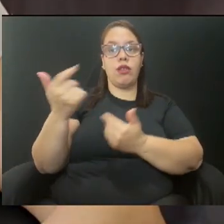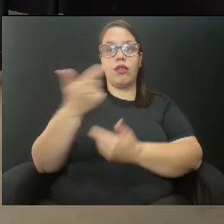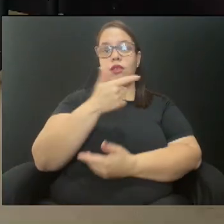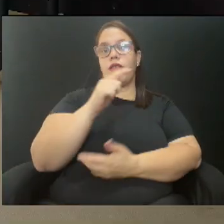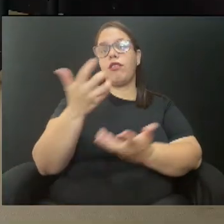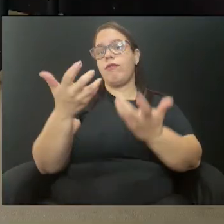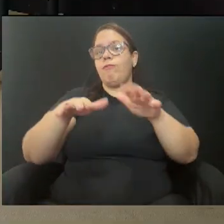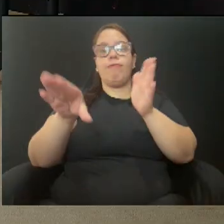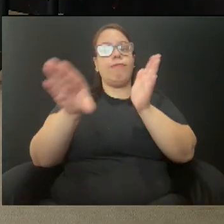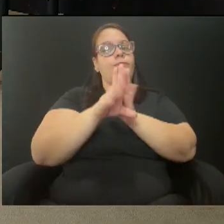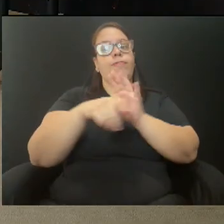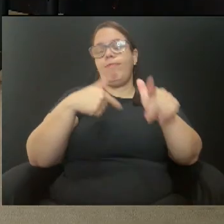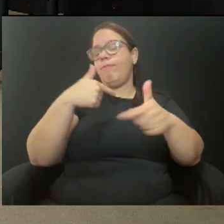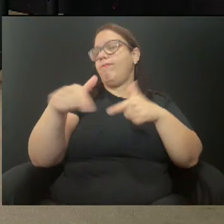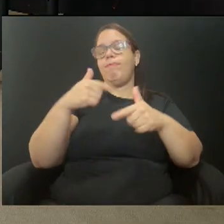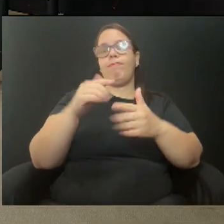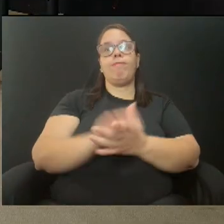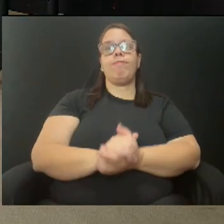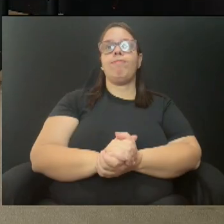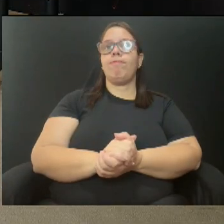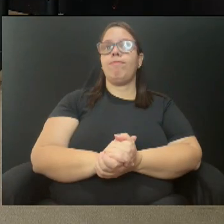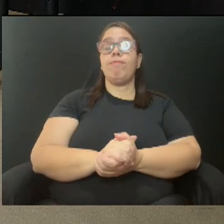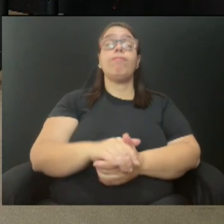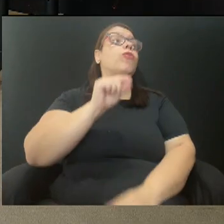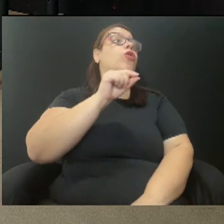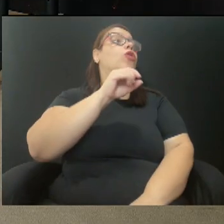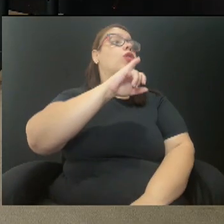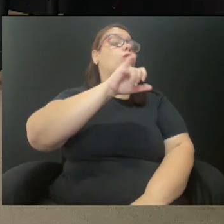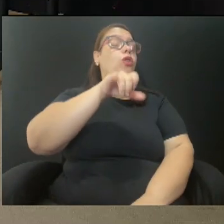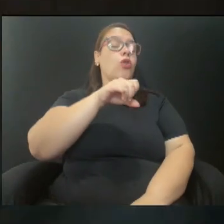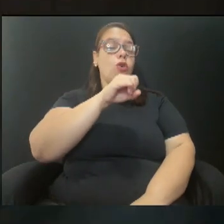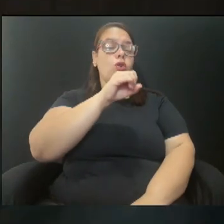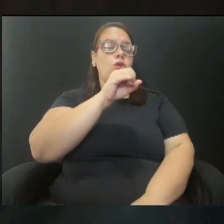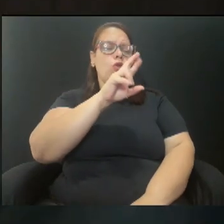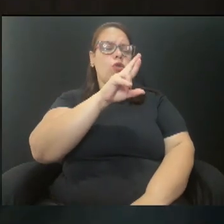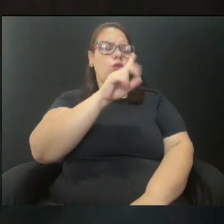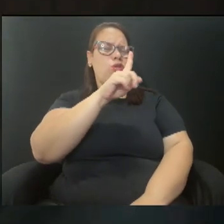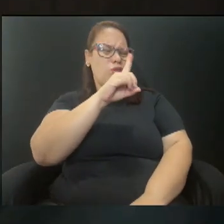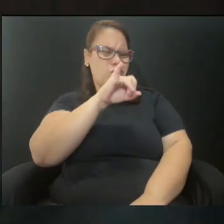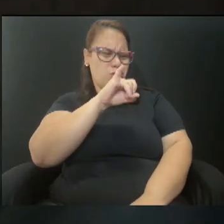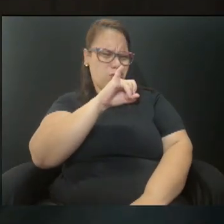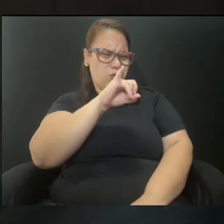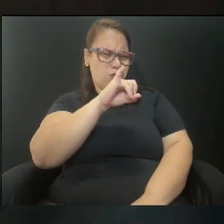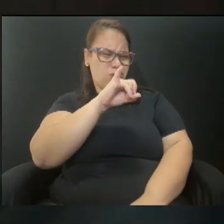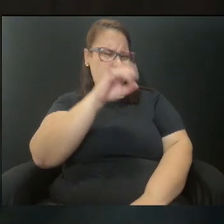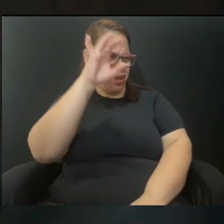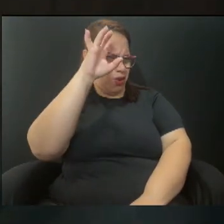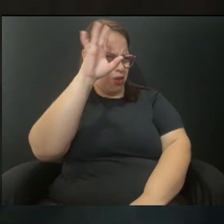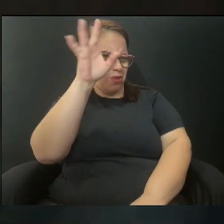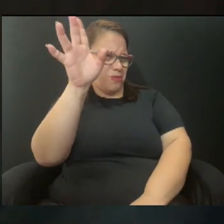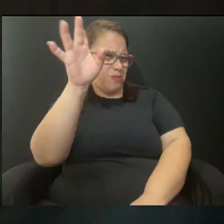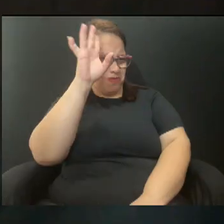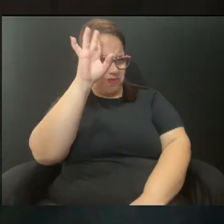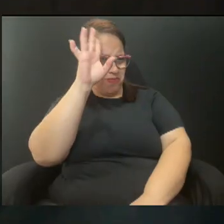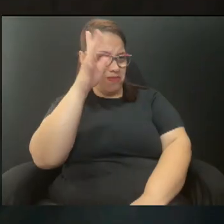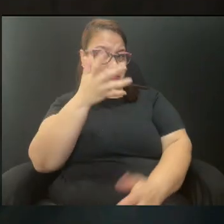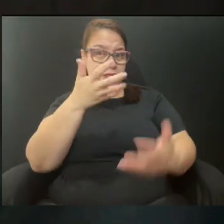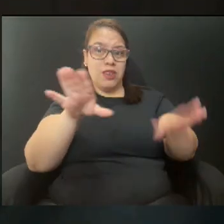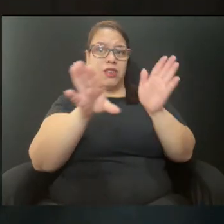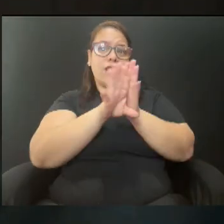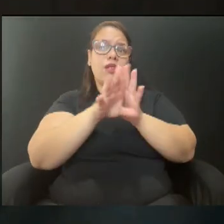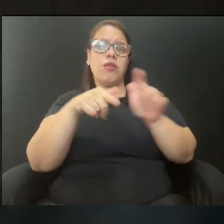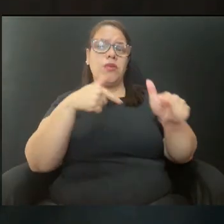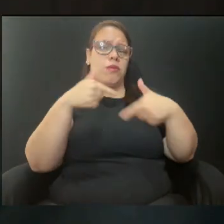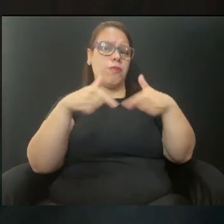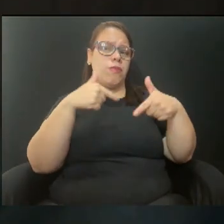trabalho. Mas aí, Jordi, não entra uma espécie de ilusão? Eu não quero entrar no mercado de trabalho dessa